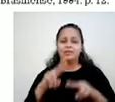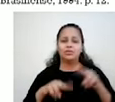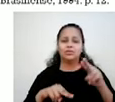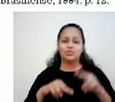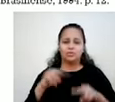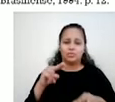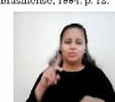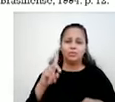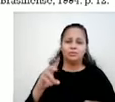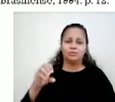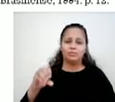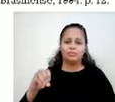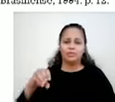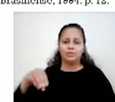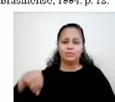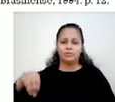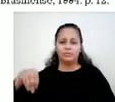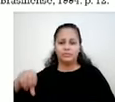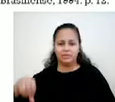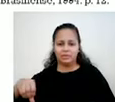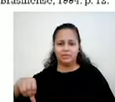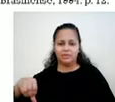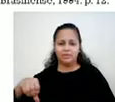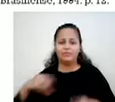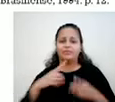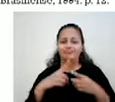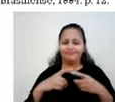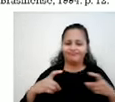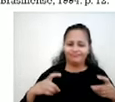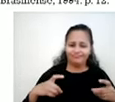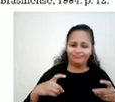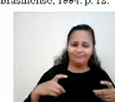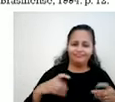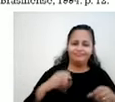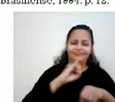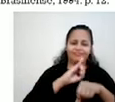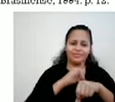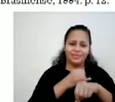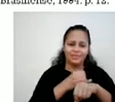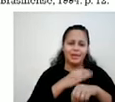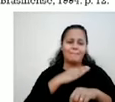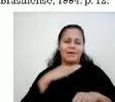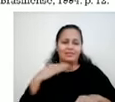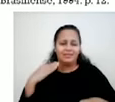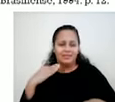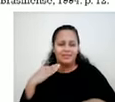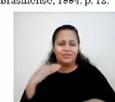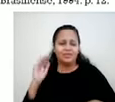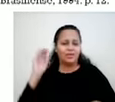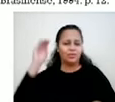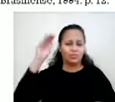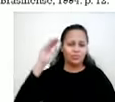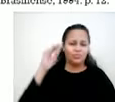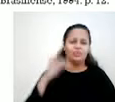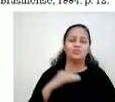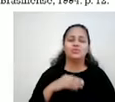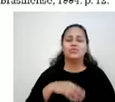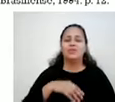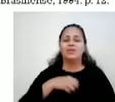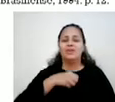15 de julho de 1099, milhares de guerreiros loiros entraram em Jerusalém, matando adultos, velhos e crianças, estuprando